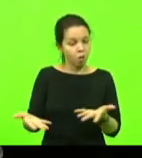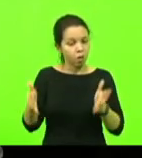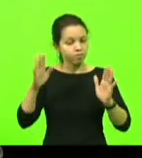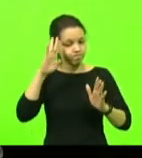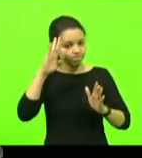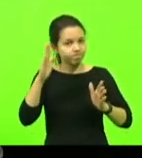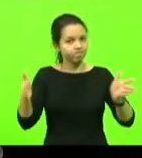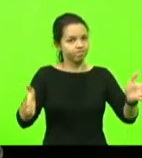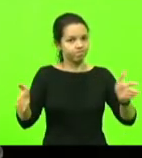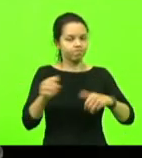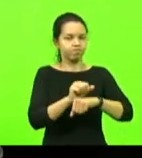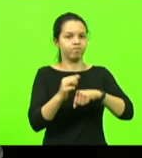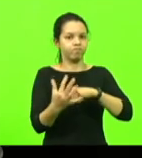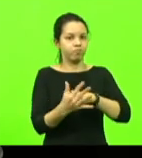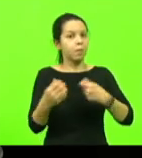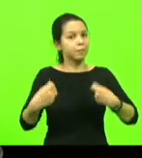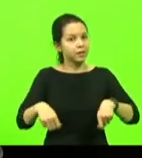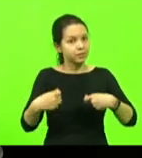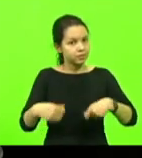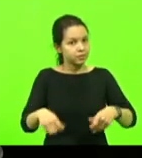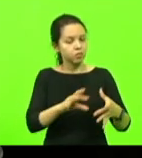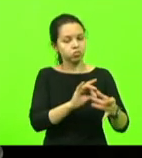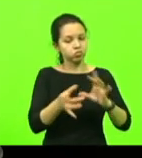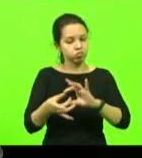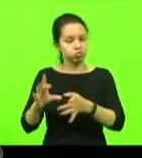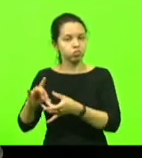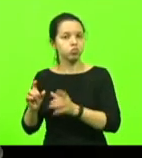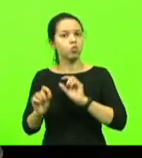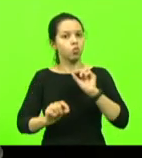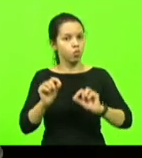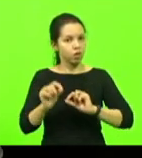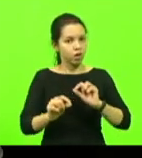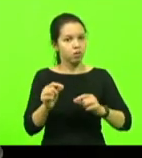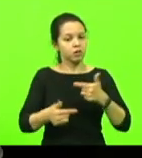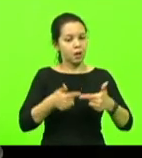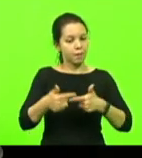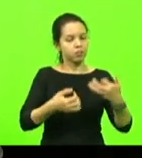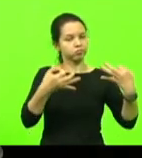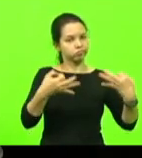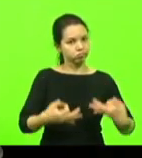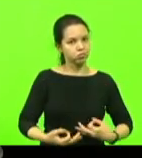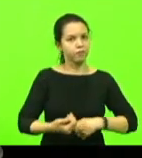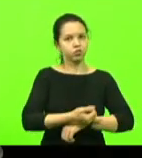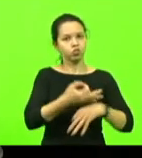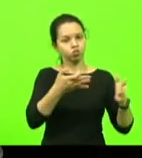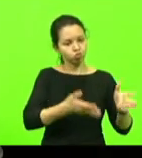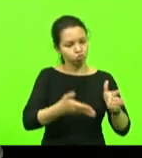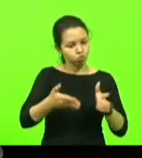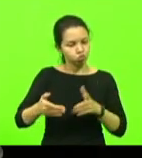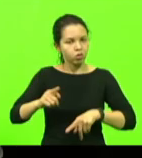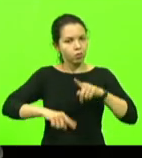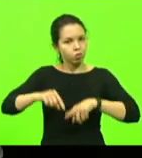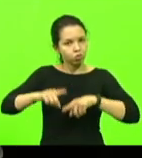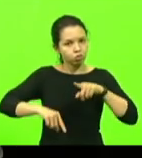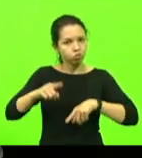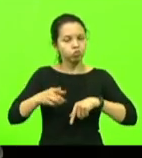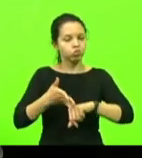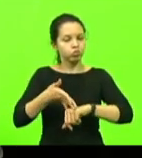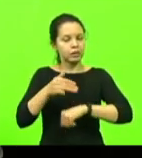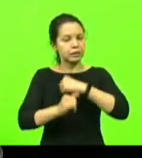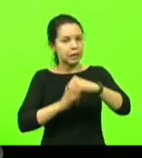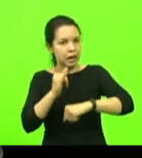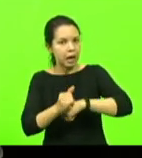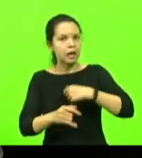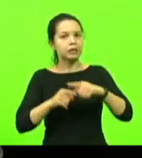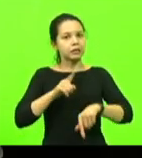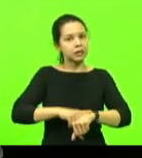de fatores: condições de trabalho adequadas, como infraestrutura, equipamentos, acesso à internet, tempo disponível e